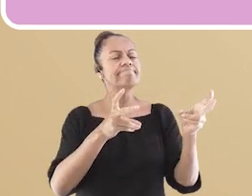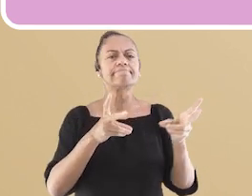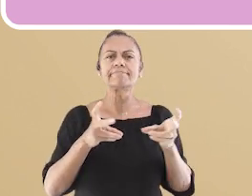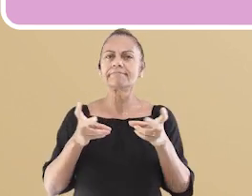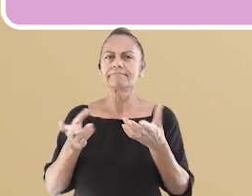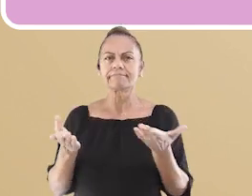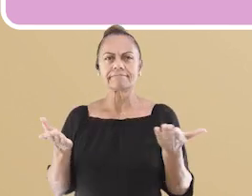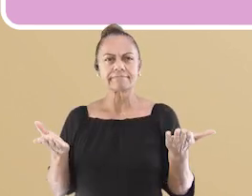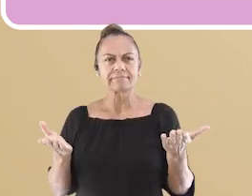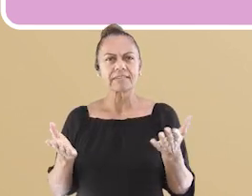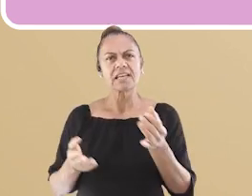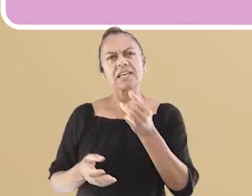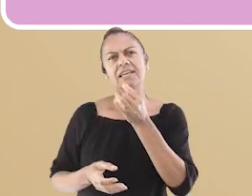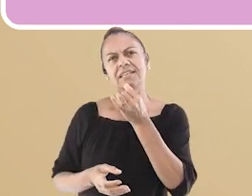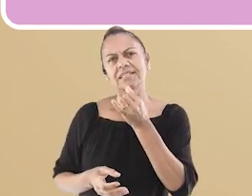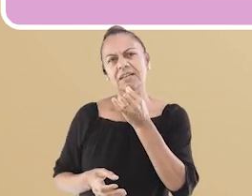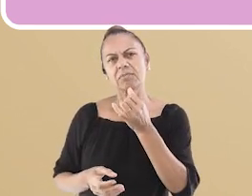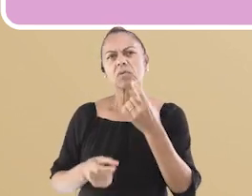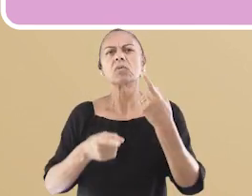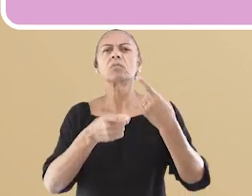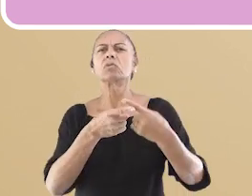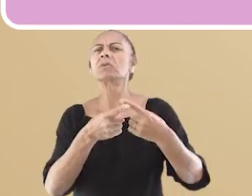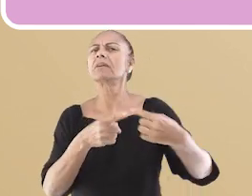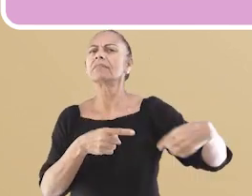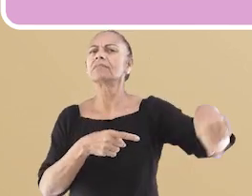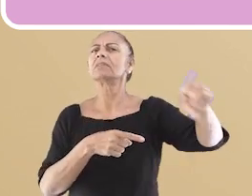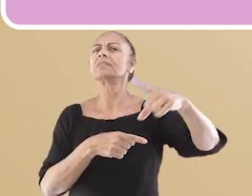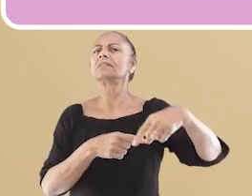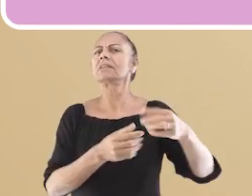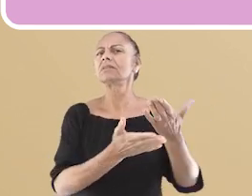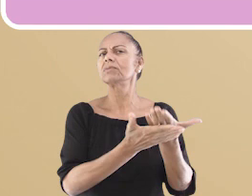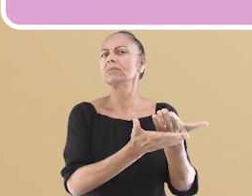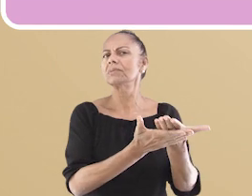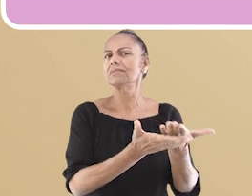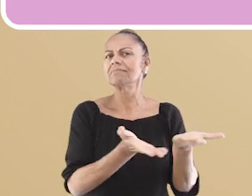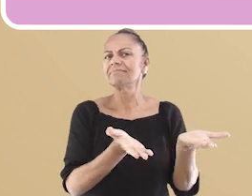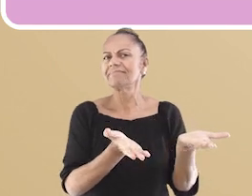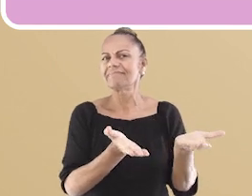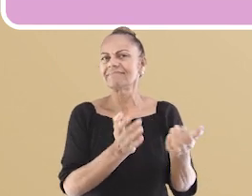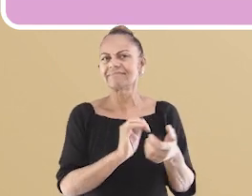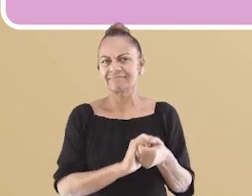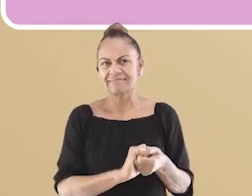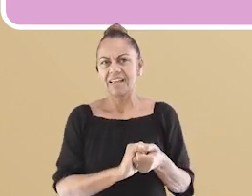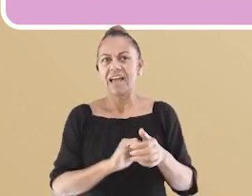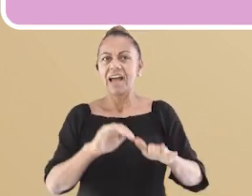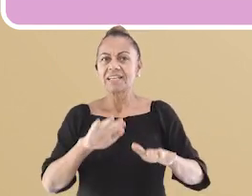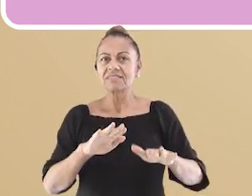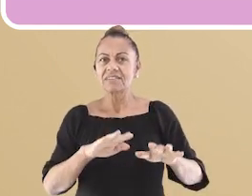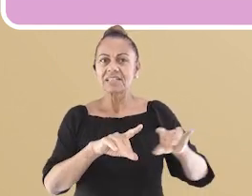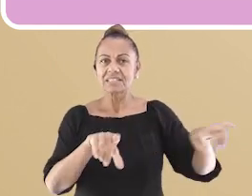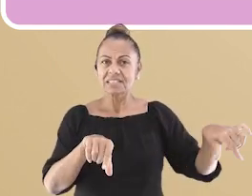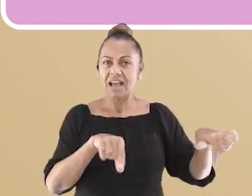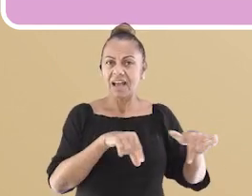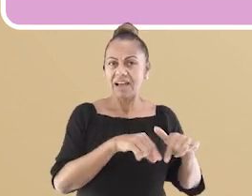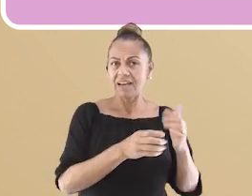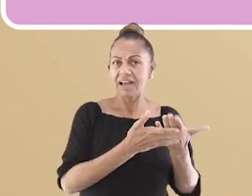com a maneira como vemos as coisas. Por exemplo, por que você estuda? Mesmo que esse debate não aconteça em